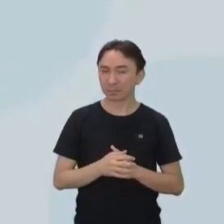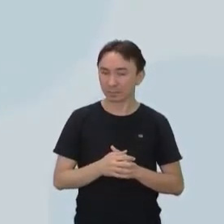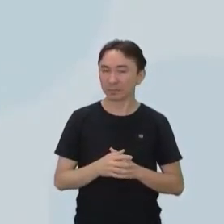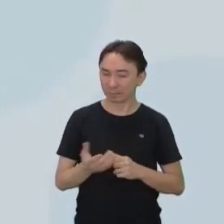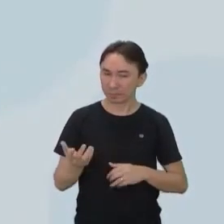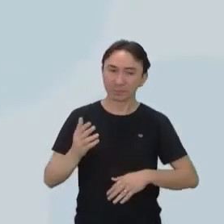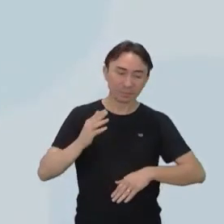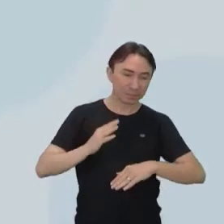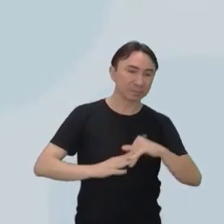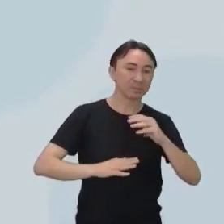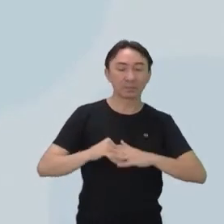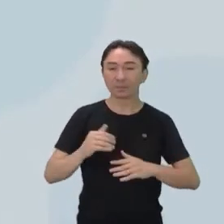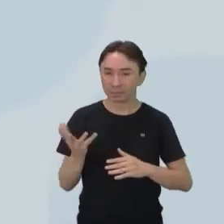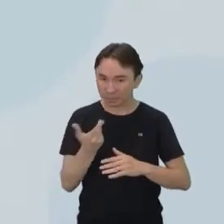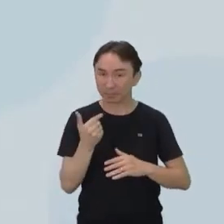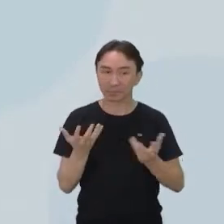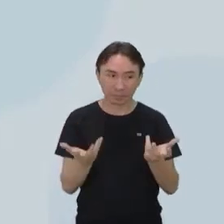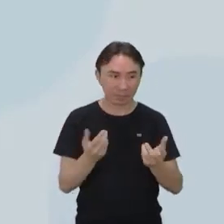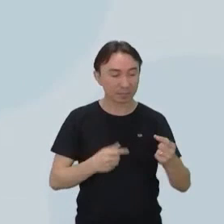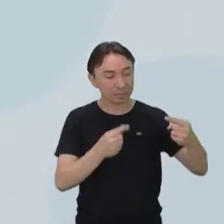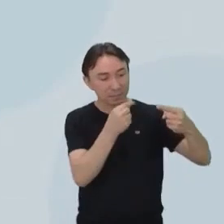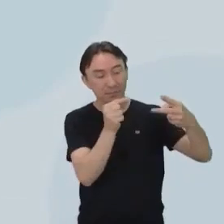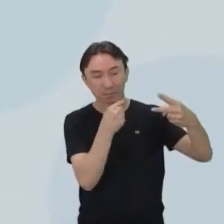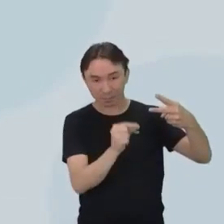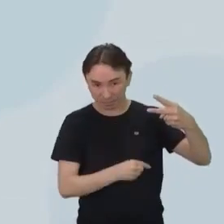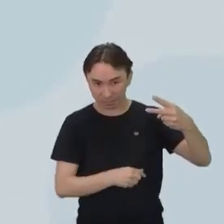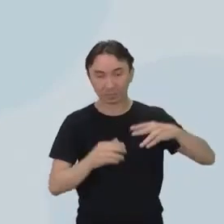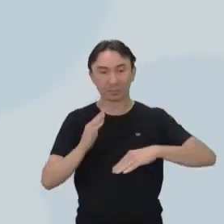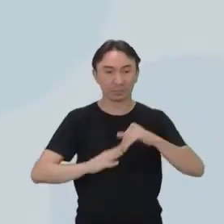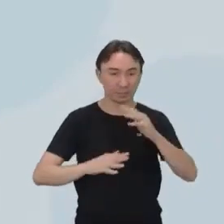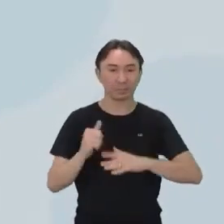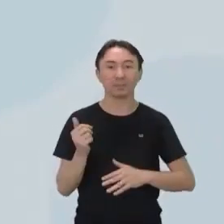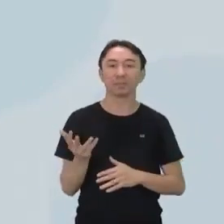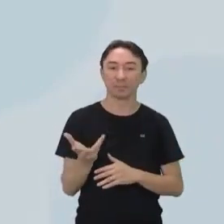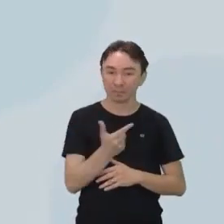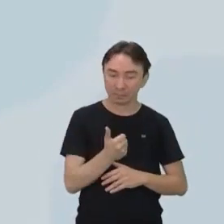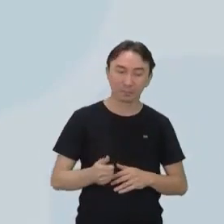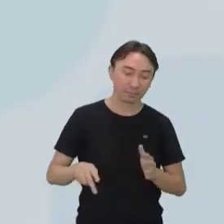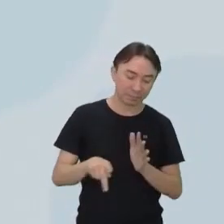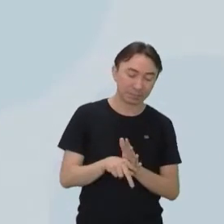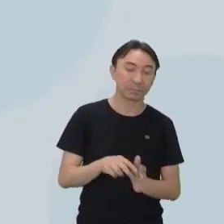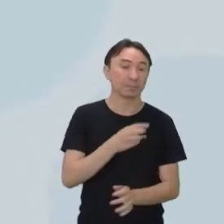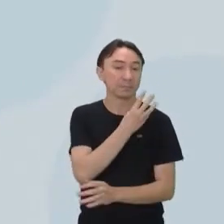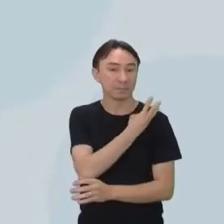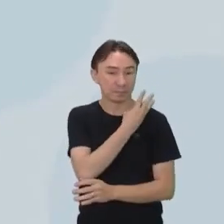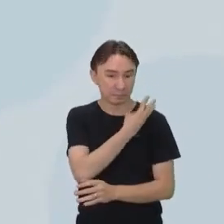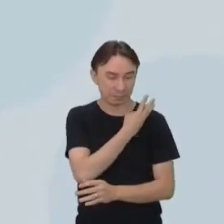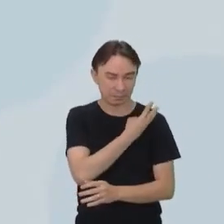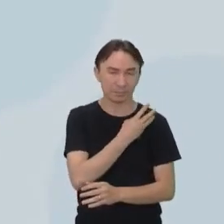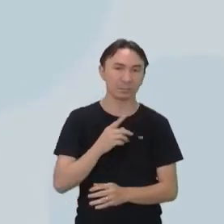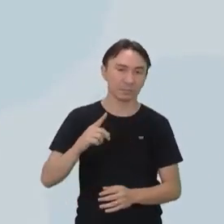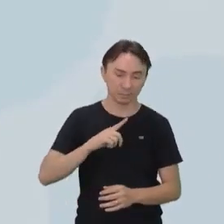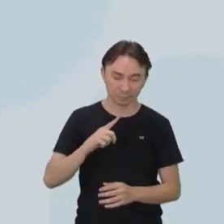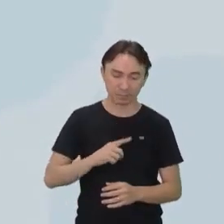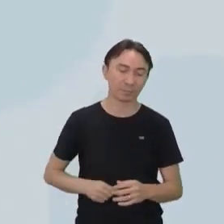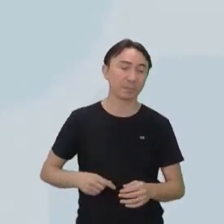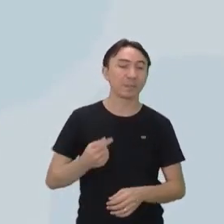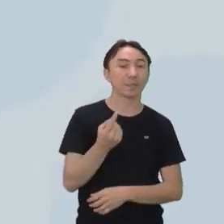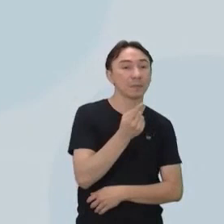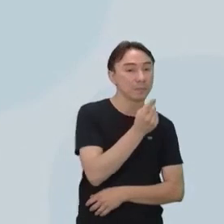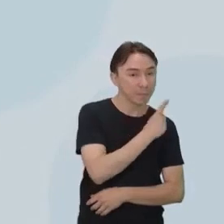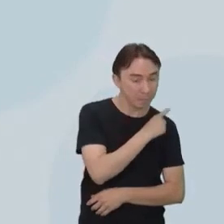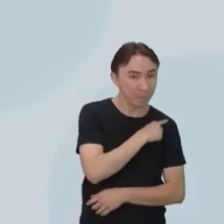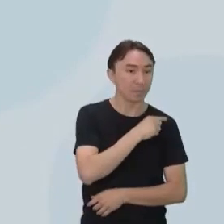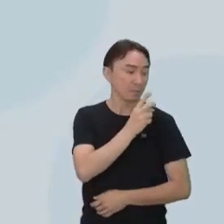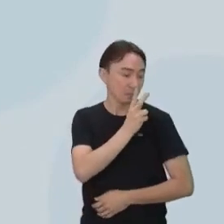compartilhando com vocês aí, contemplando, é a habilidade do ensino médio, do currículo paulista, que vai percorrer a primeira à terceira série